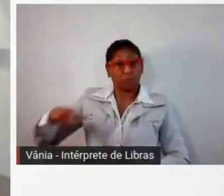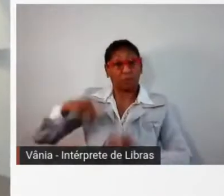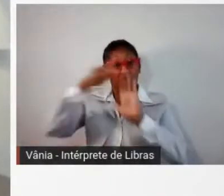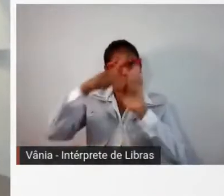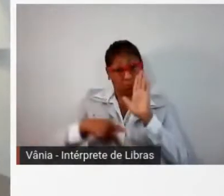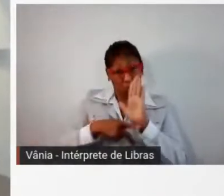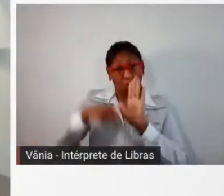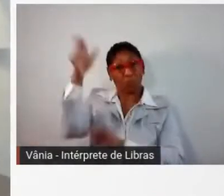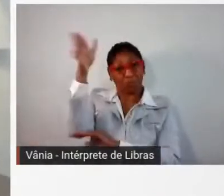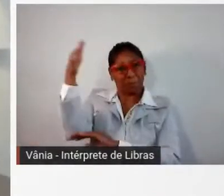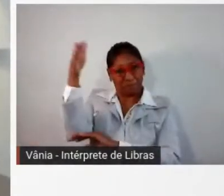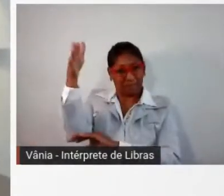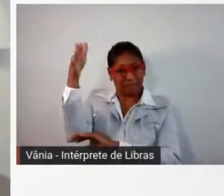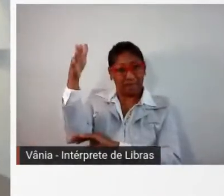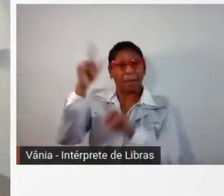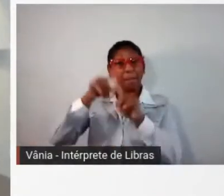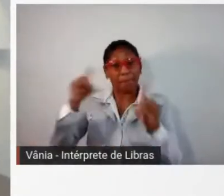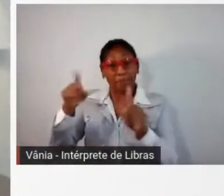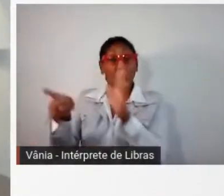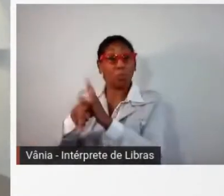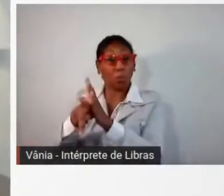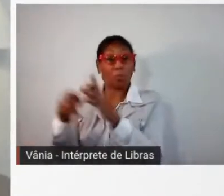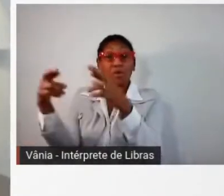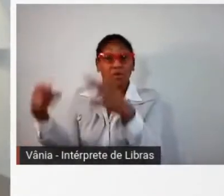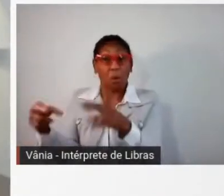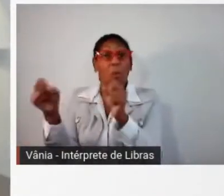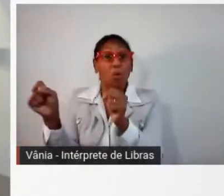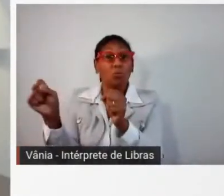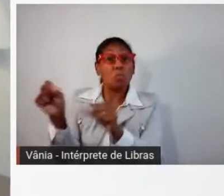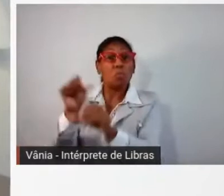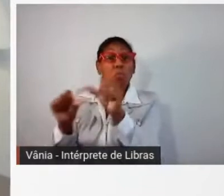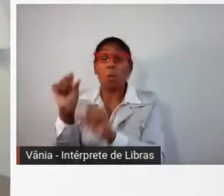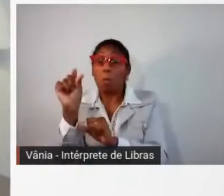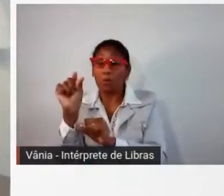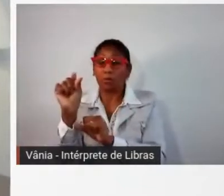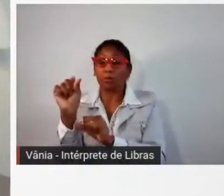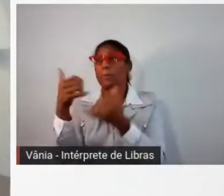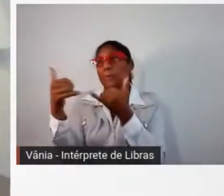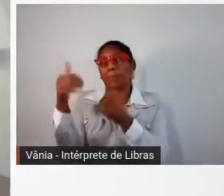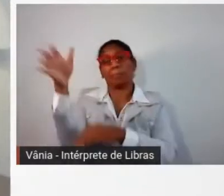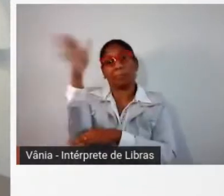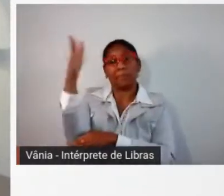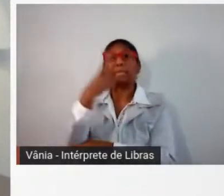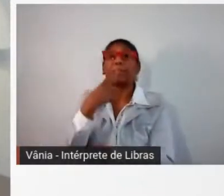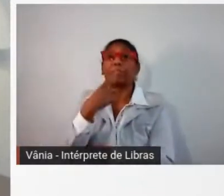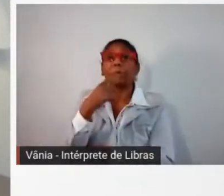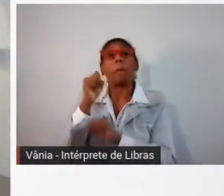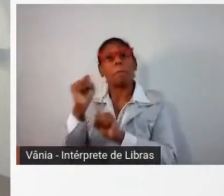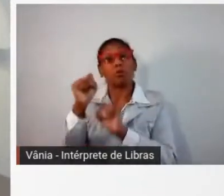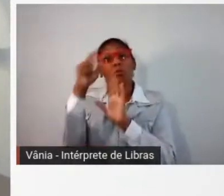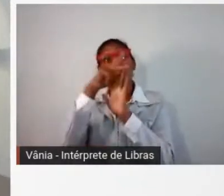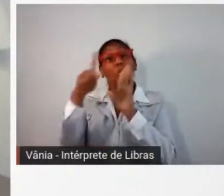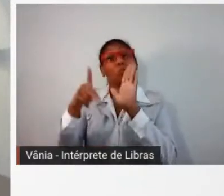bandeira imediatamente inferior, ou seja, uma região que esteja em bandeira vermelha pode ter protocolos